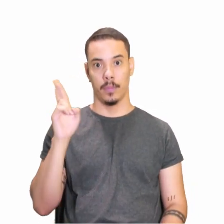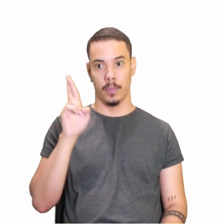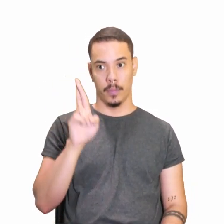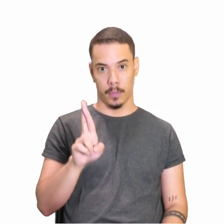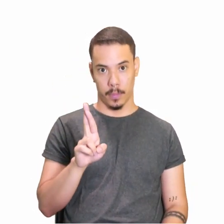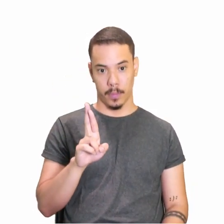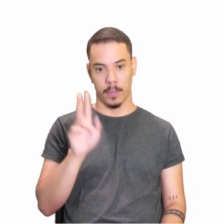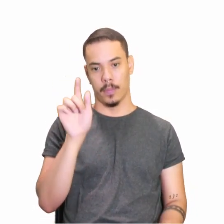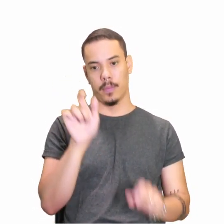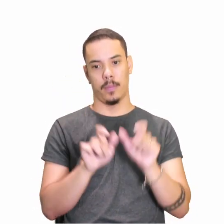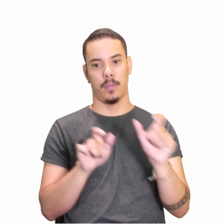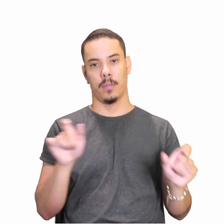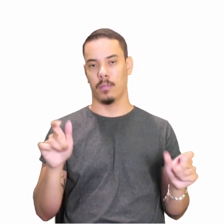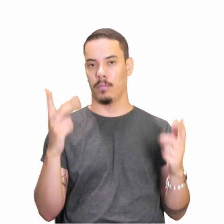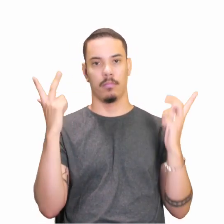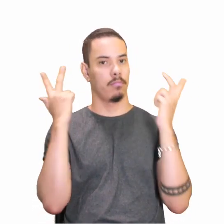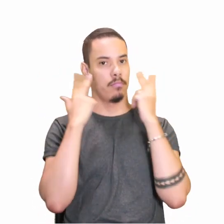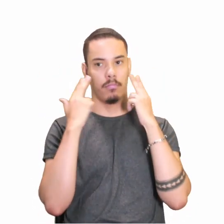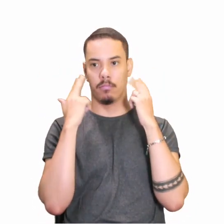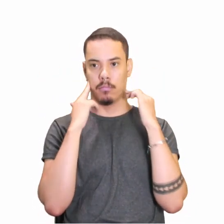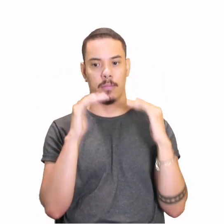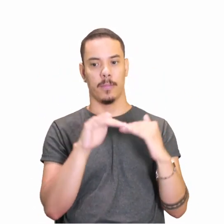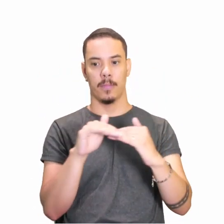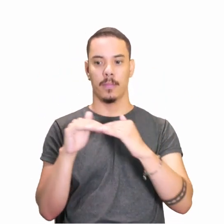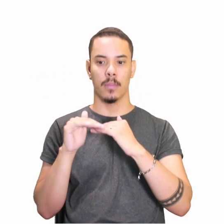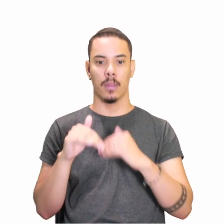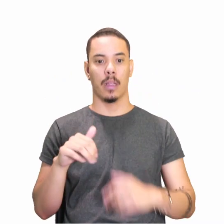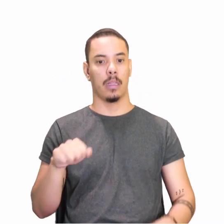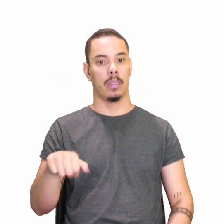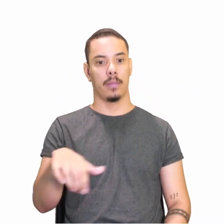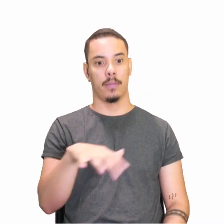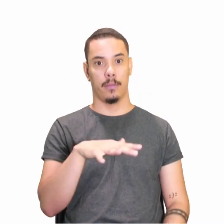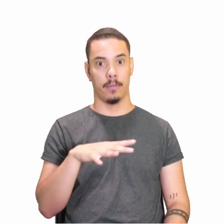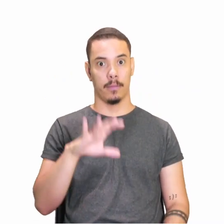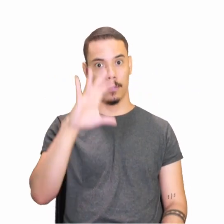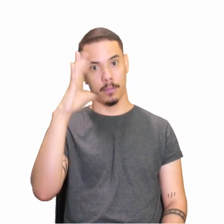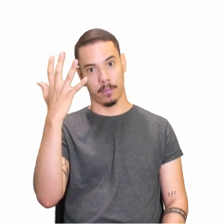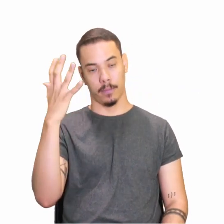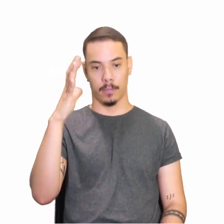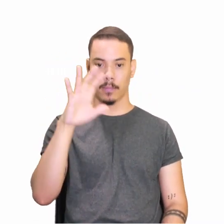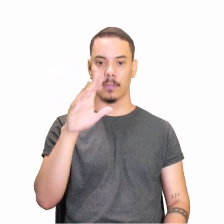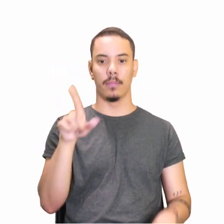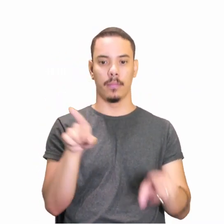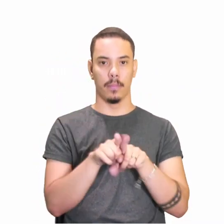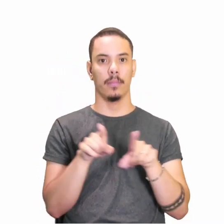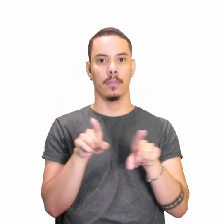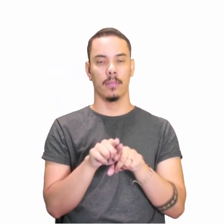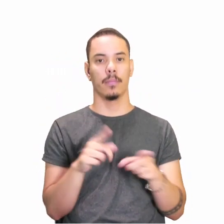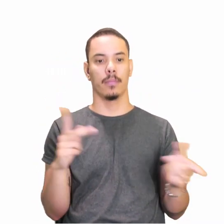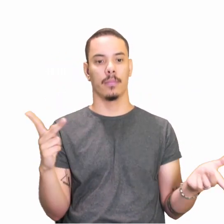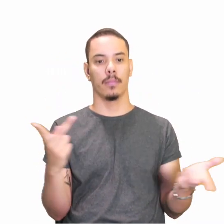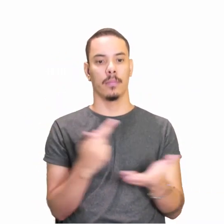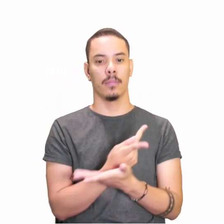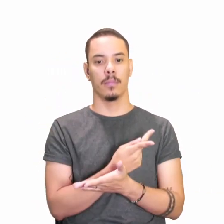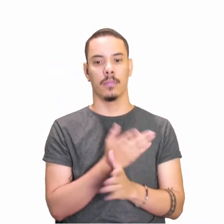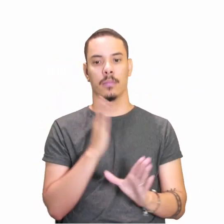representados por pessoas comuns, abordando situações atemporais e universais,